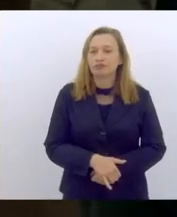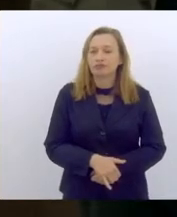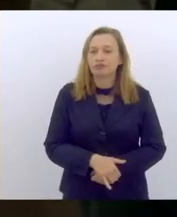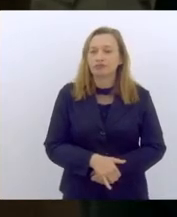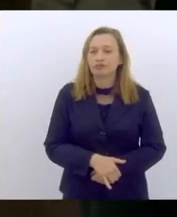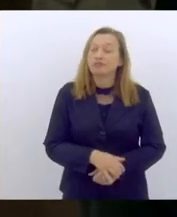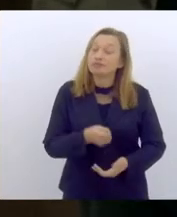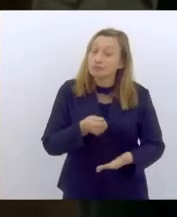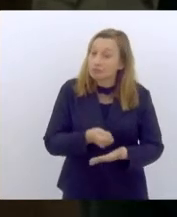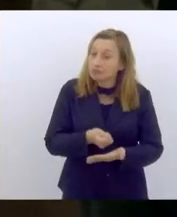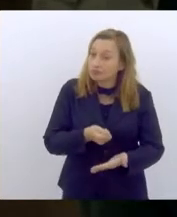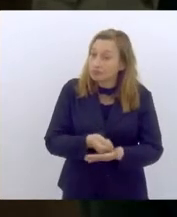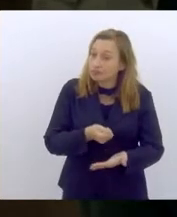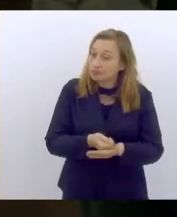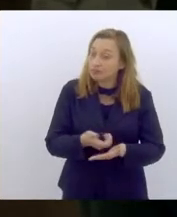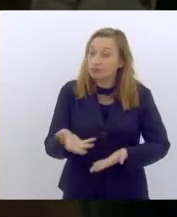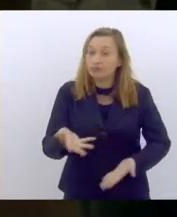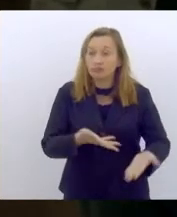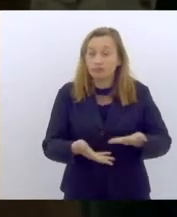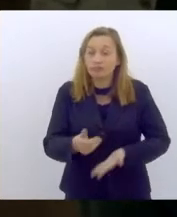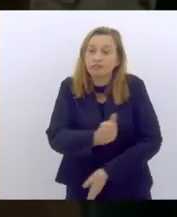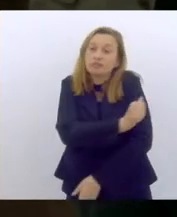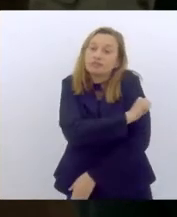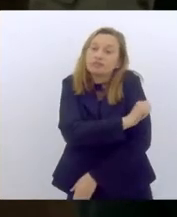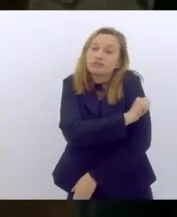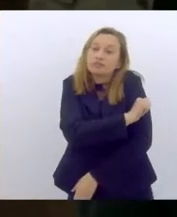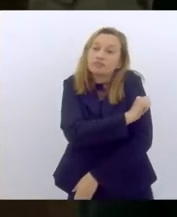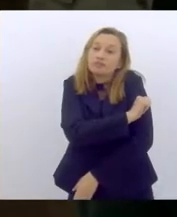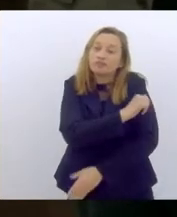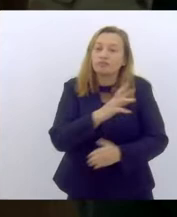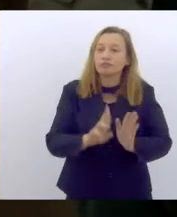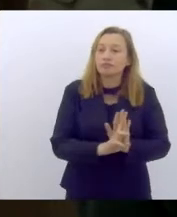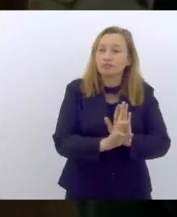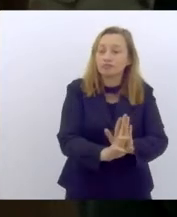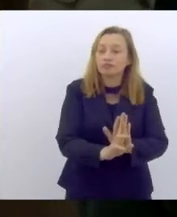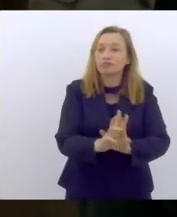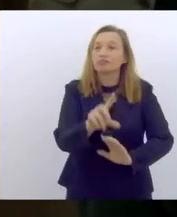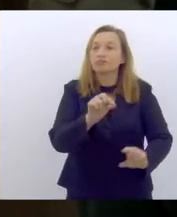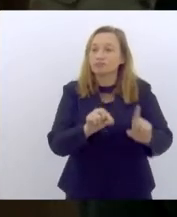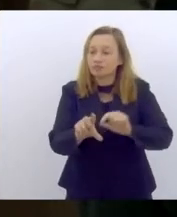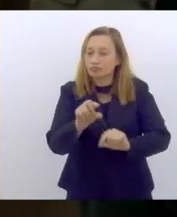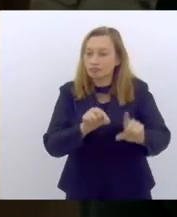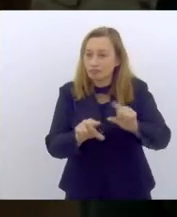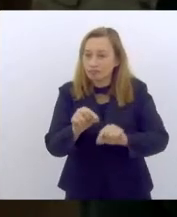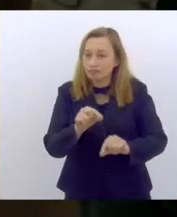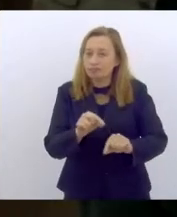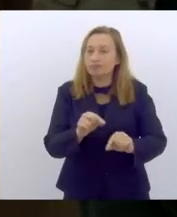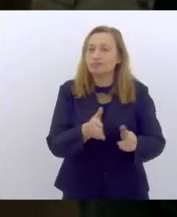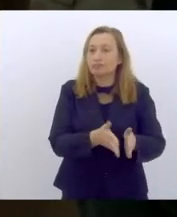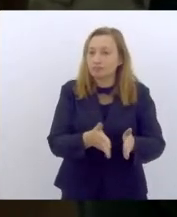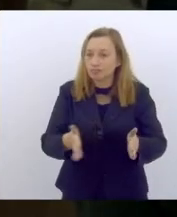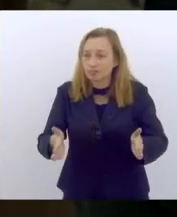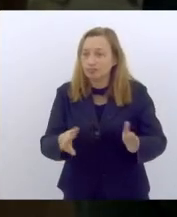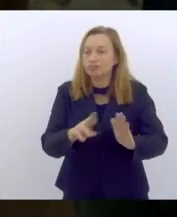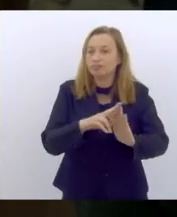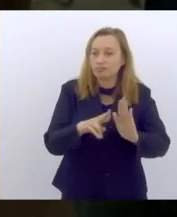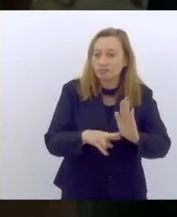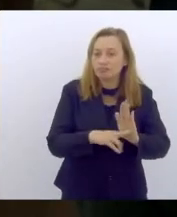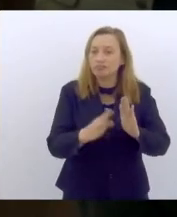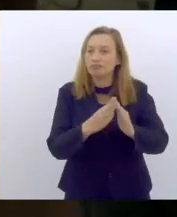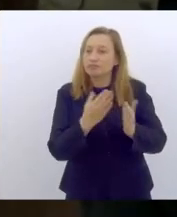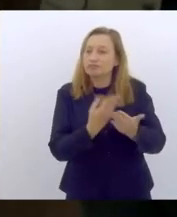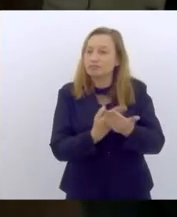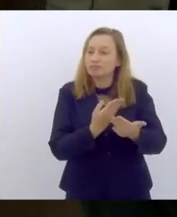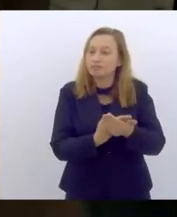torna-se obrigatória a participação dos Estudantes por meio de representantes sem eleitos no processo de elaboração do Regimento Interno